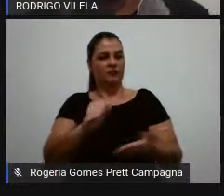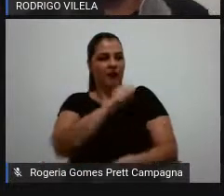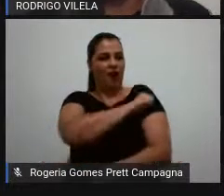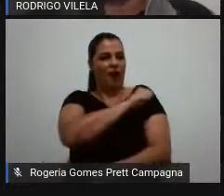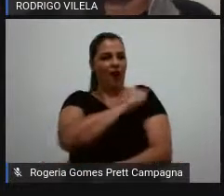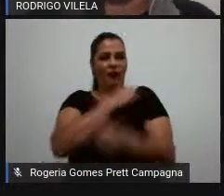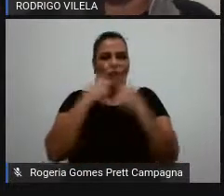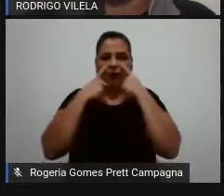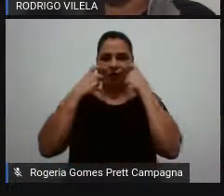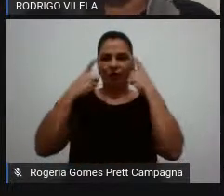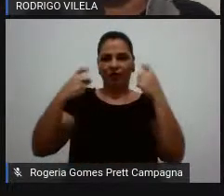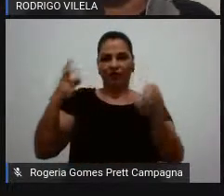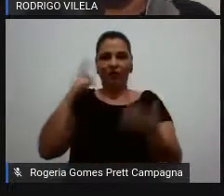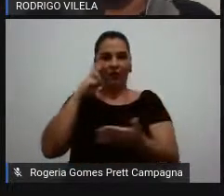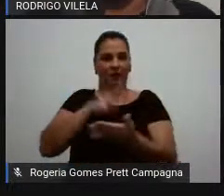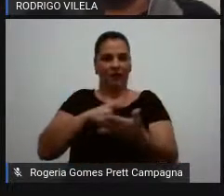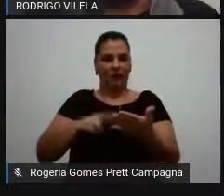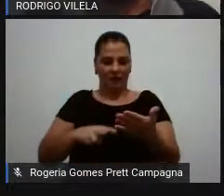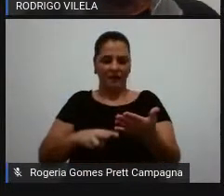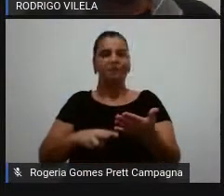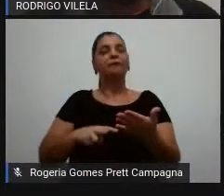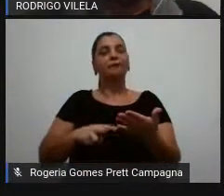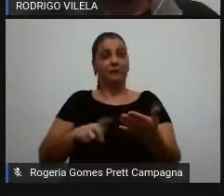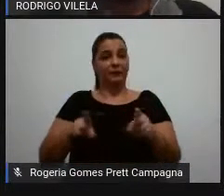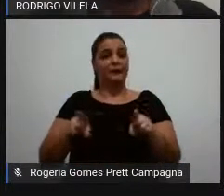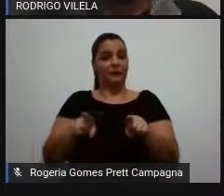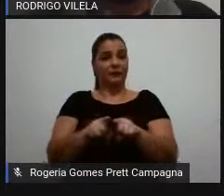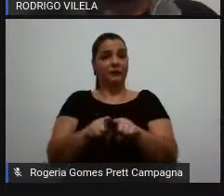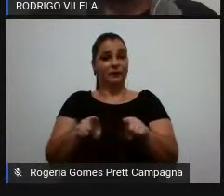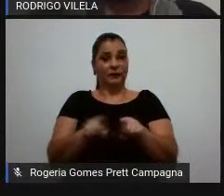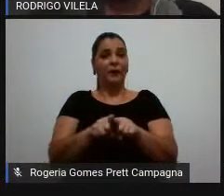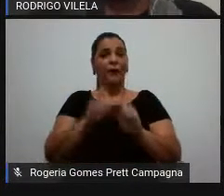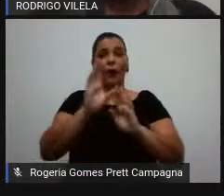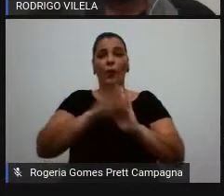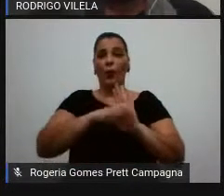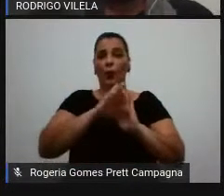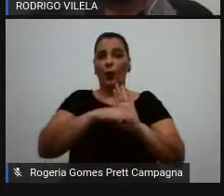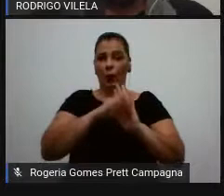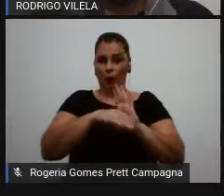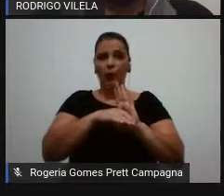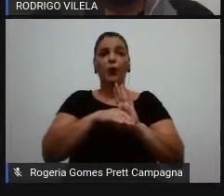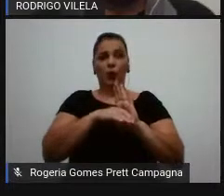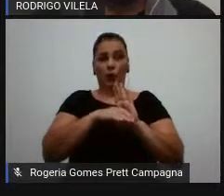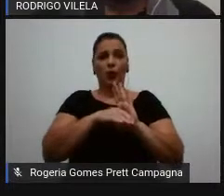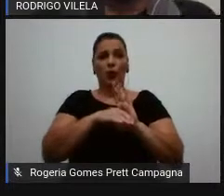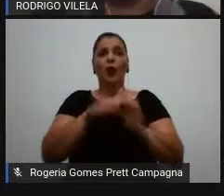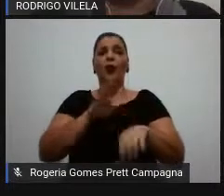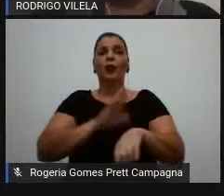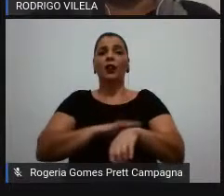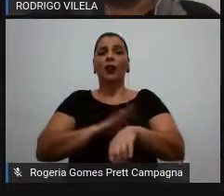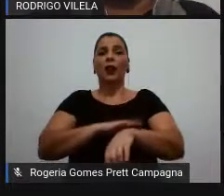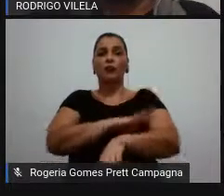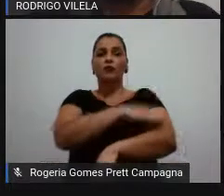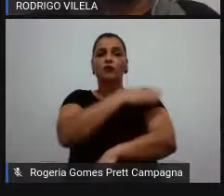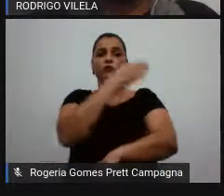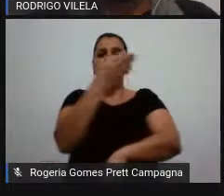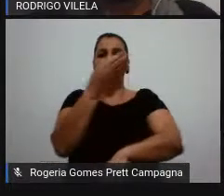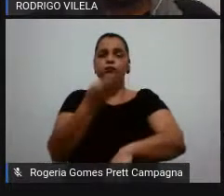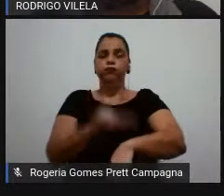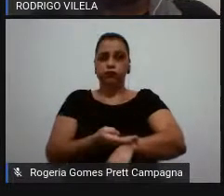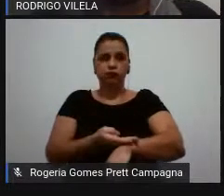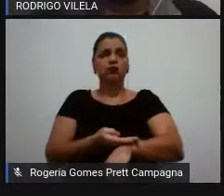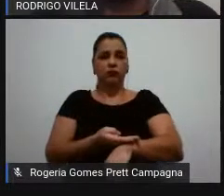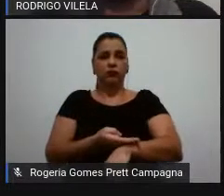do currículo, da educação do tempo integral, há um esforço até hoje da gente sempre adaptar, para que o estudante possa